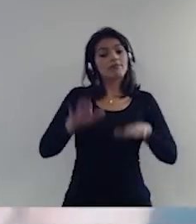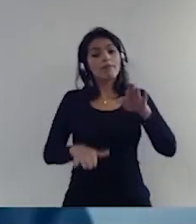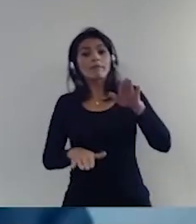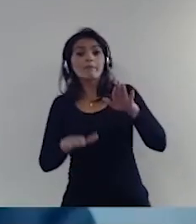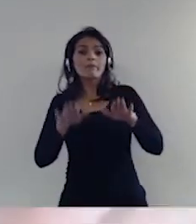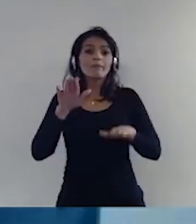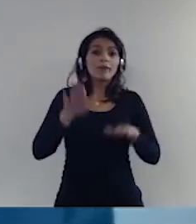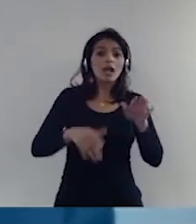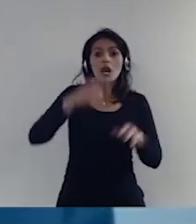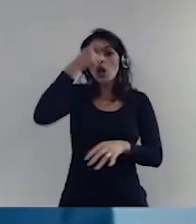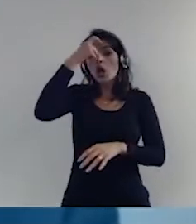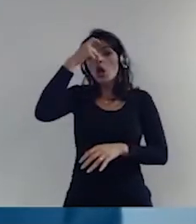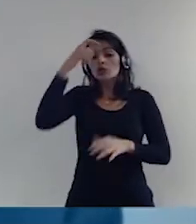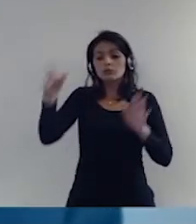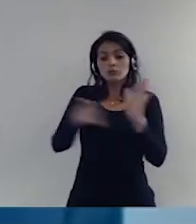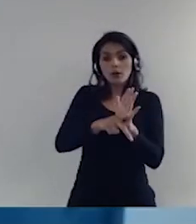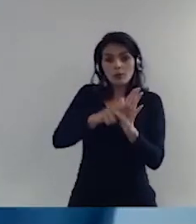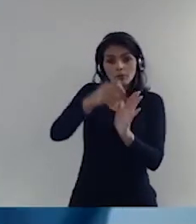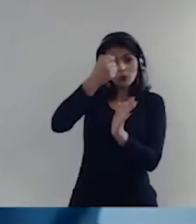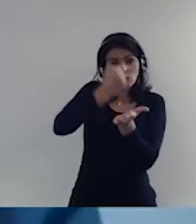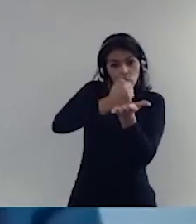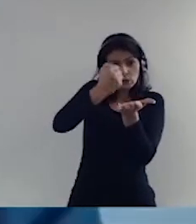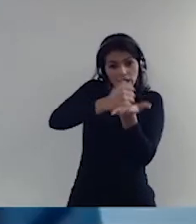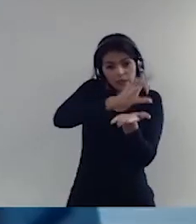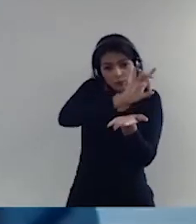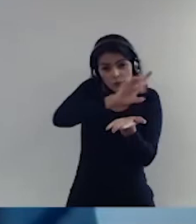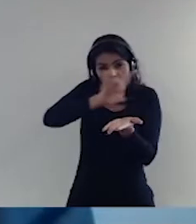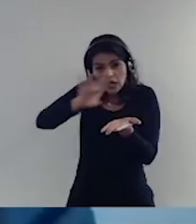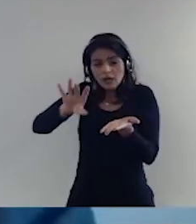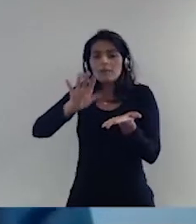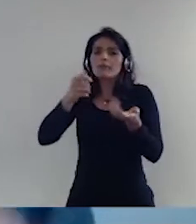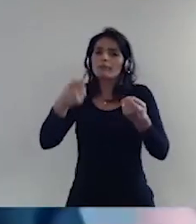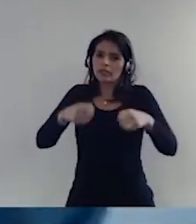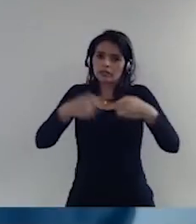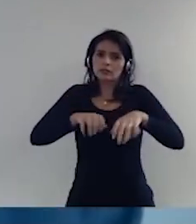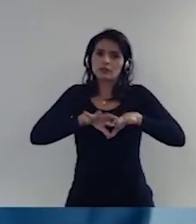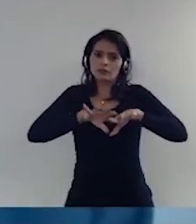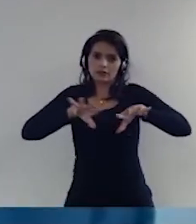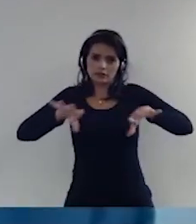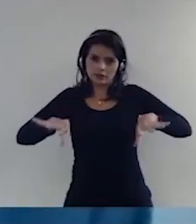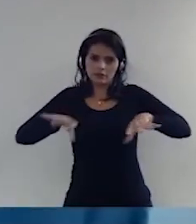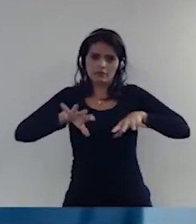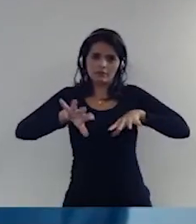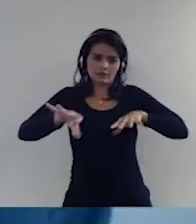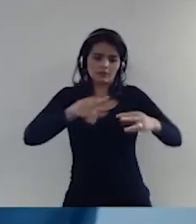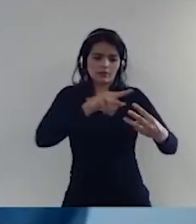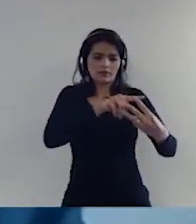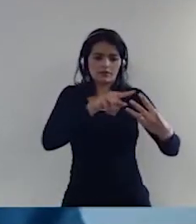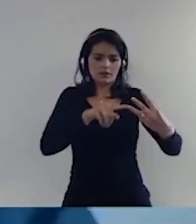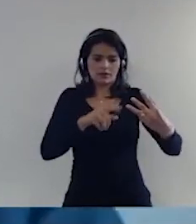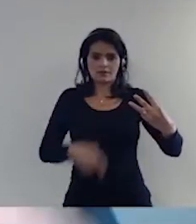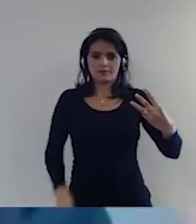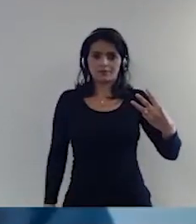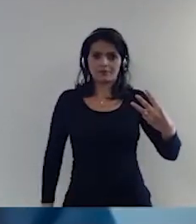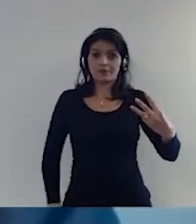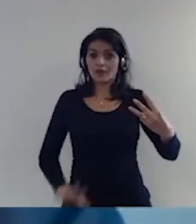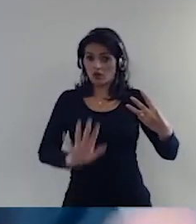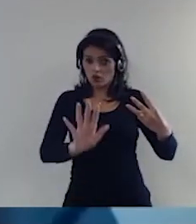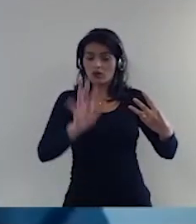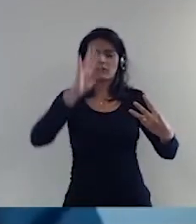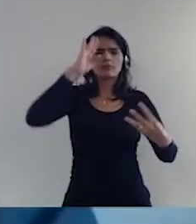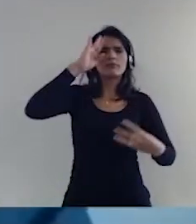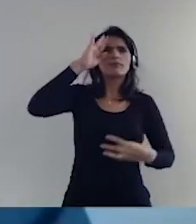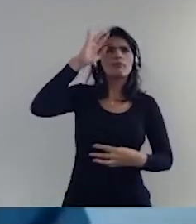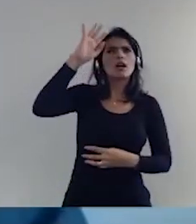lógica interna de cada contrato. E é preciso separar, portanto, 3 cenários diferentes. Se nós